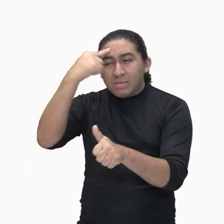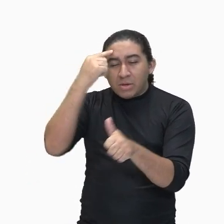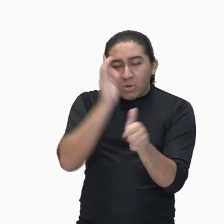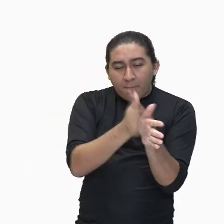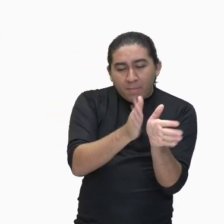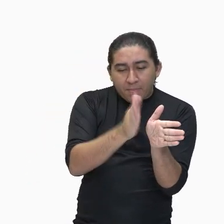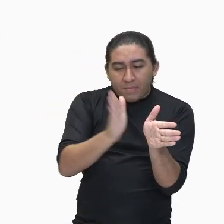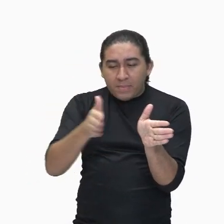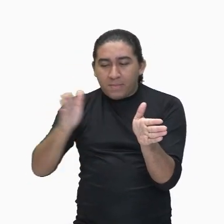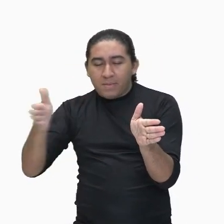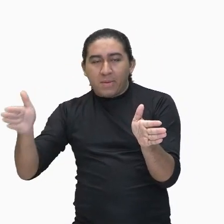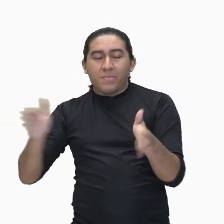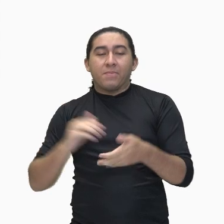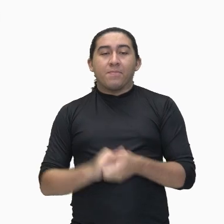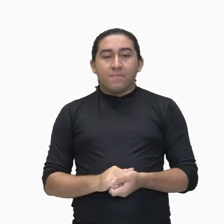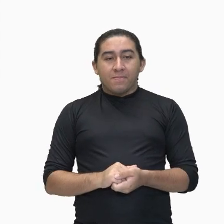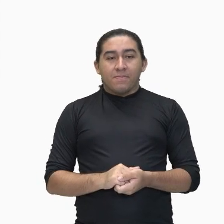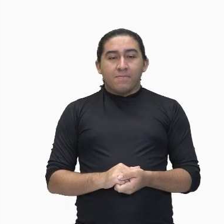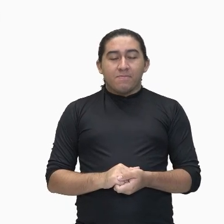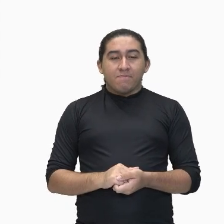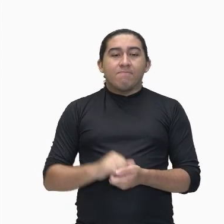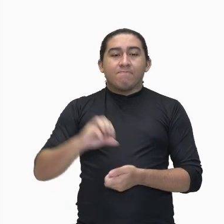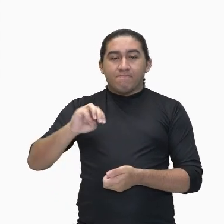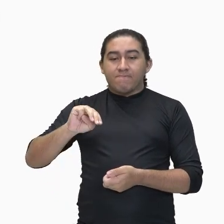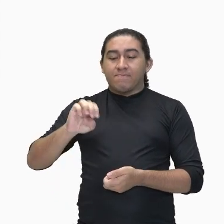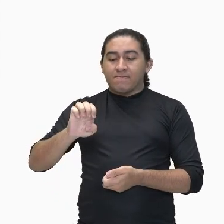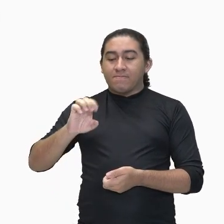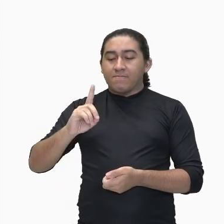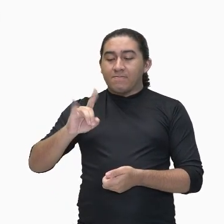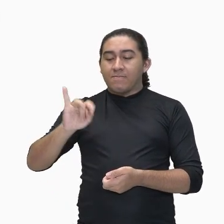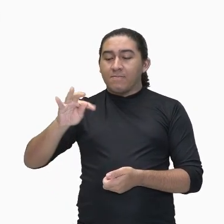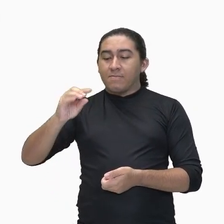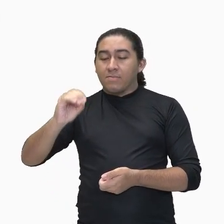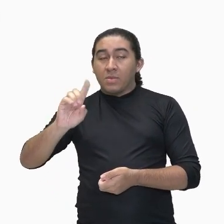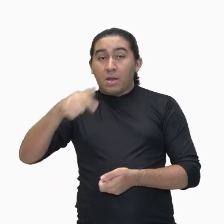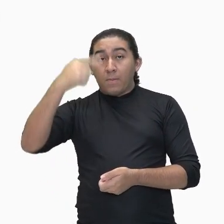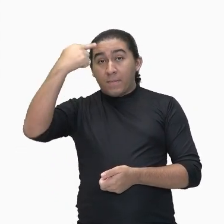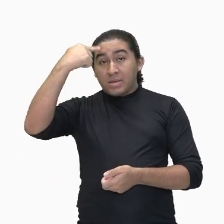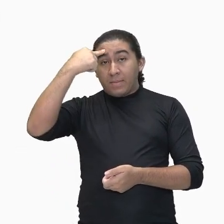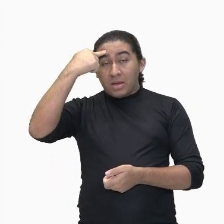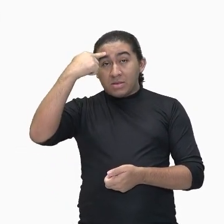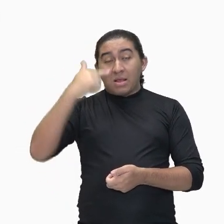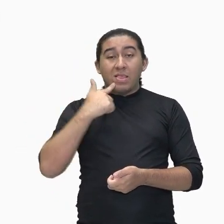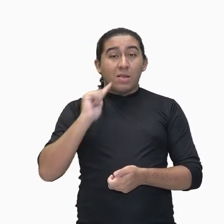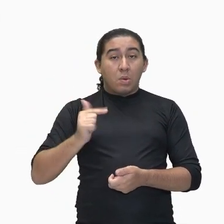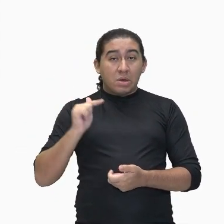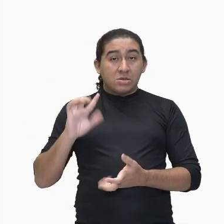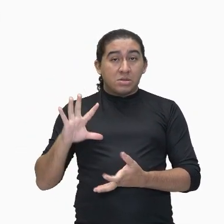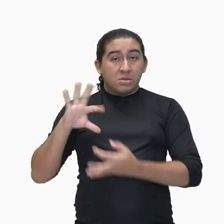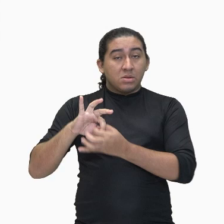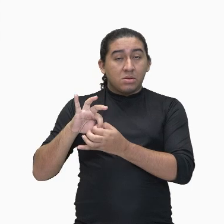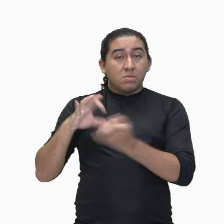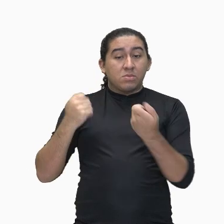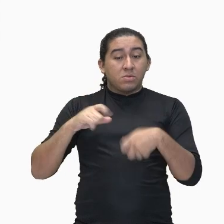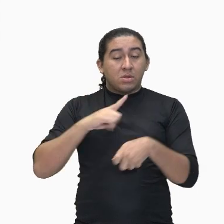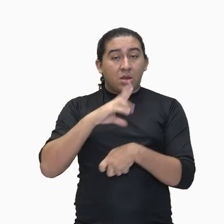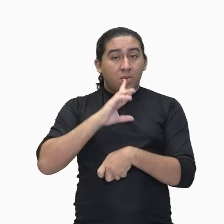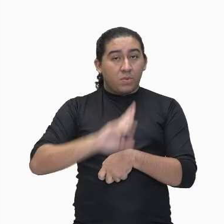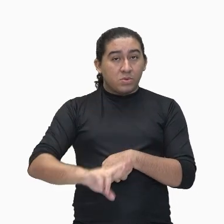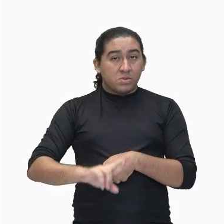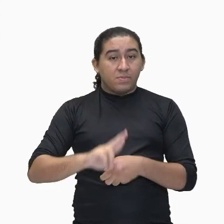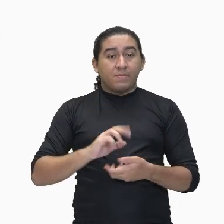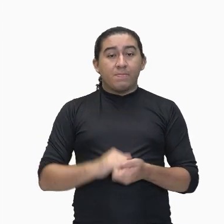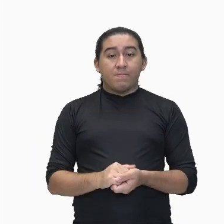Então, o mediato é esse percurso, essa mediação do pensamento e da linguagem, para que eu chegue a uma conclusão. Então, tem que ter